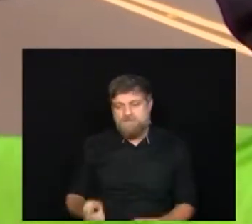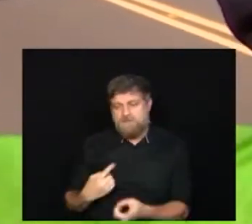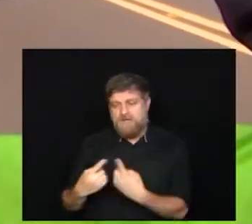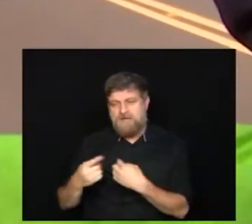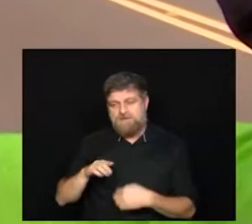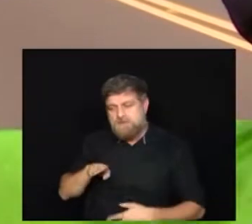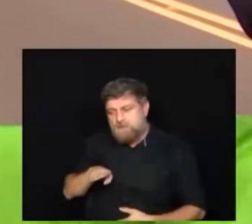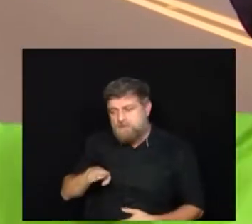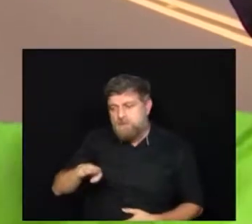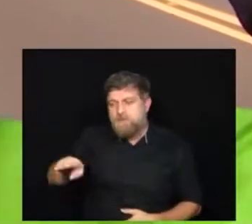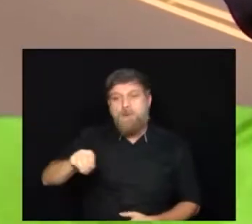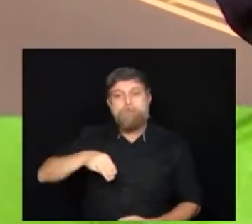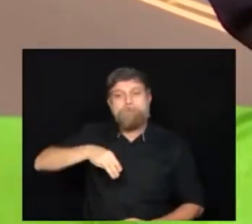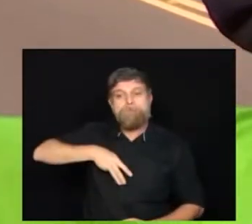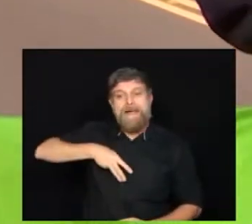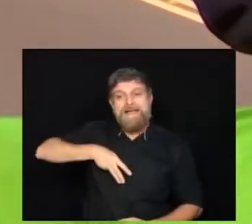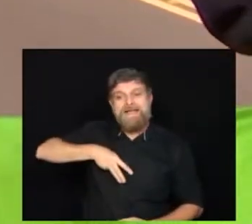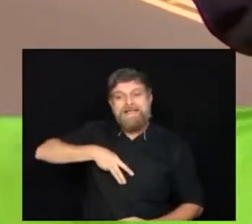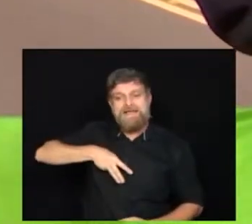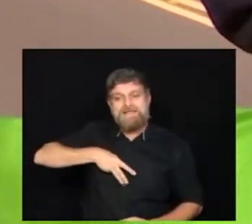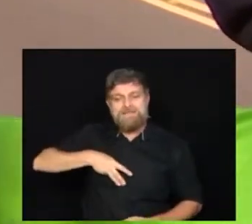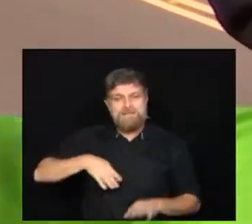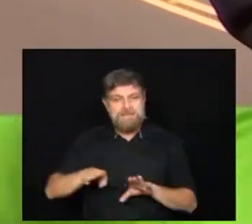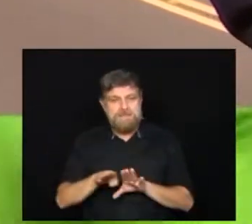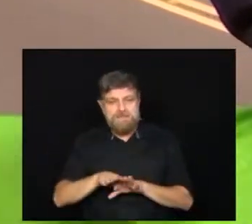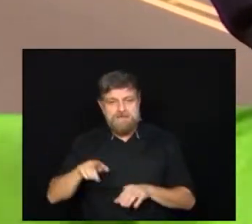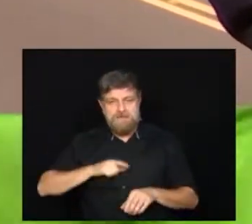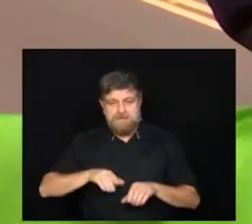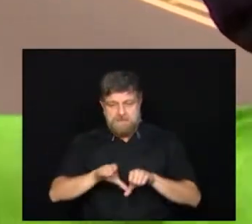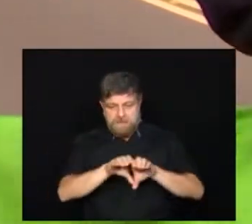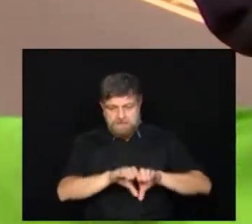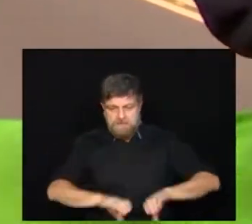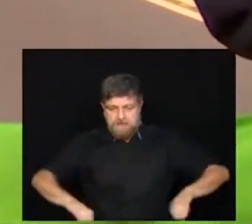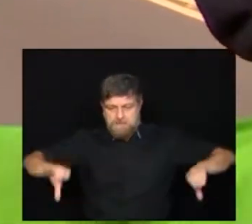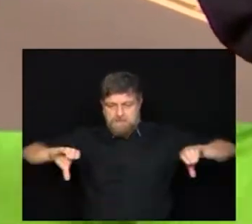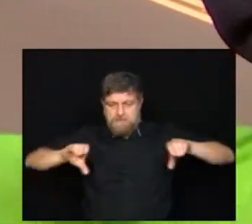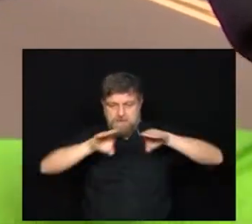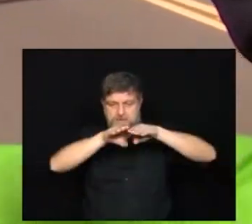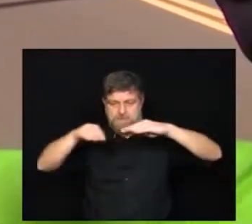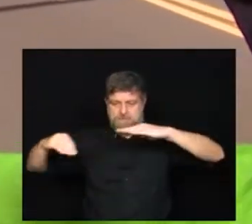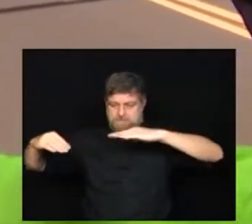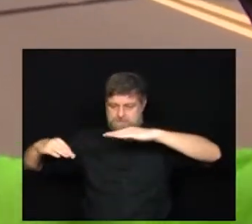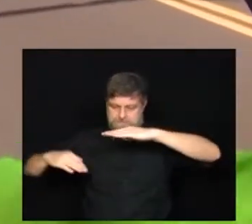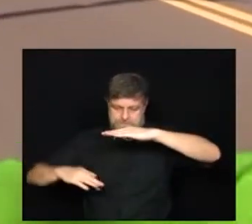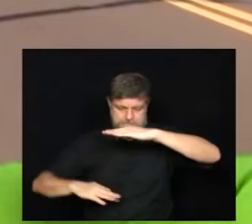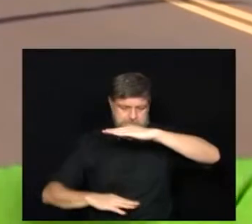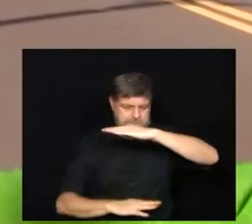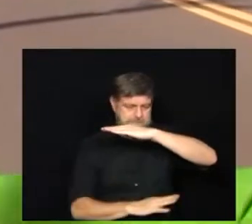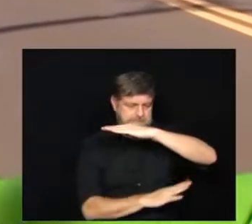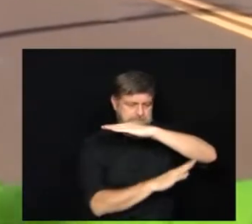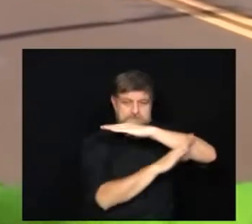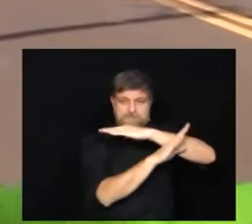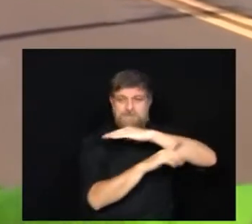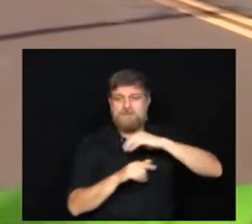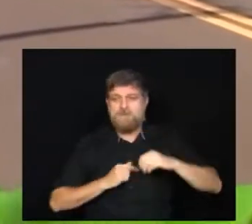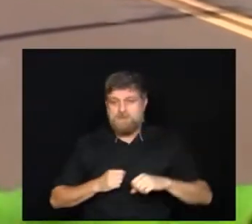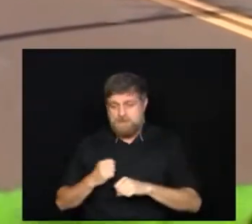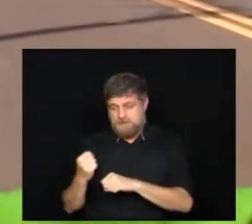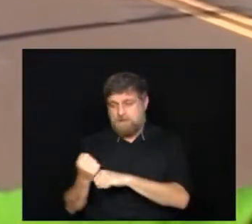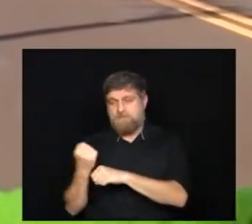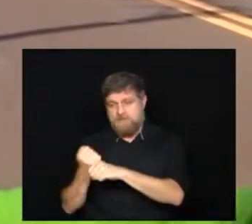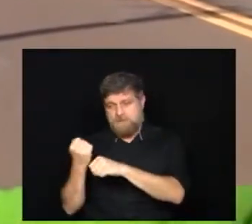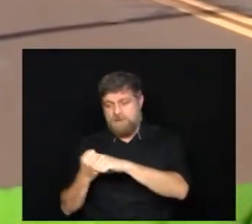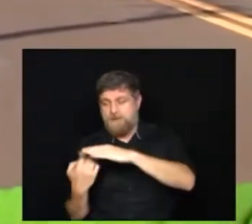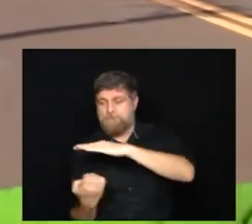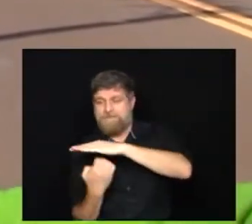Mackenzie, em outras áreas também, mas são passagens subterrâneas. Algumas até previstas de serem feitas pelas concessionárias na